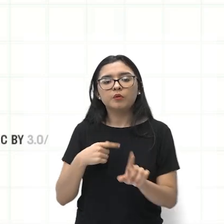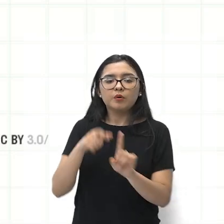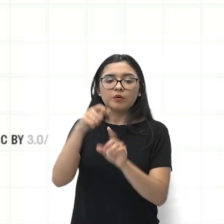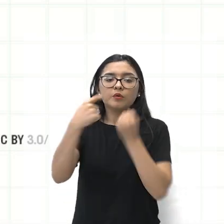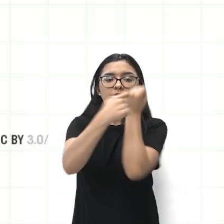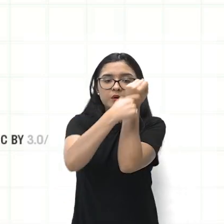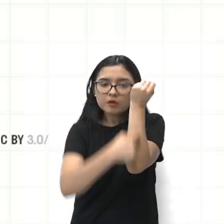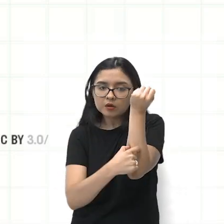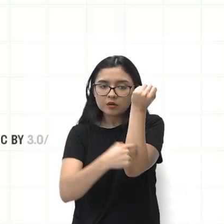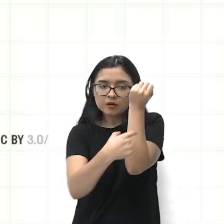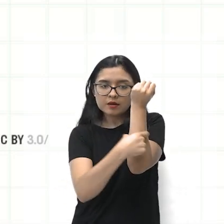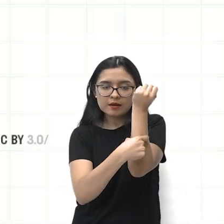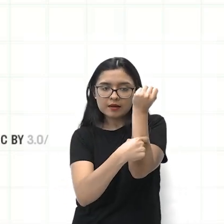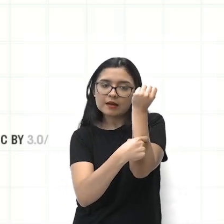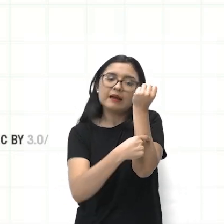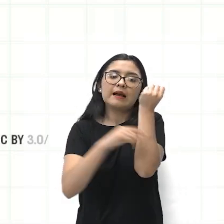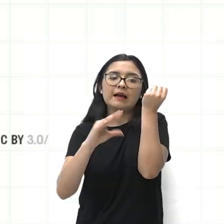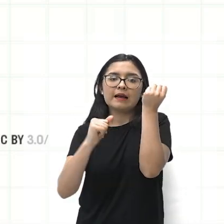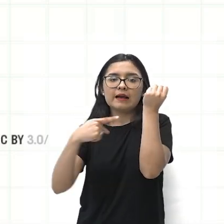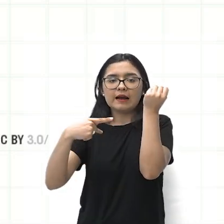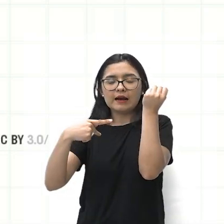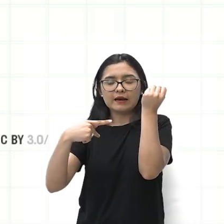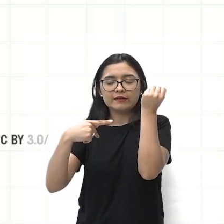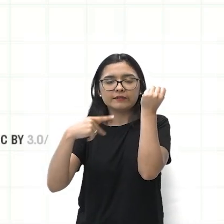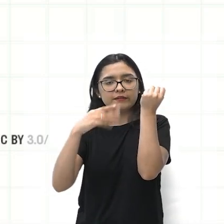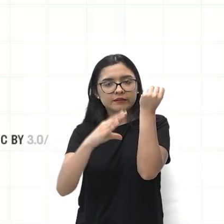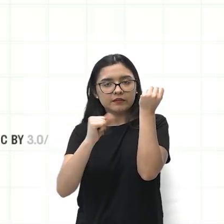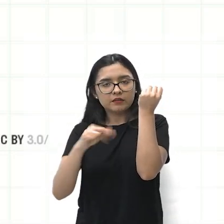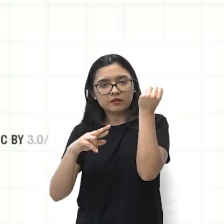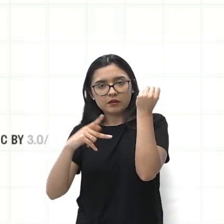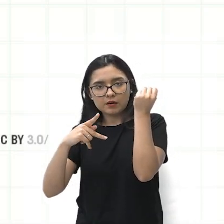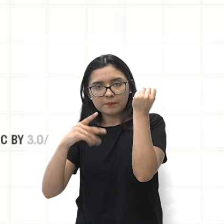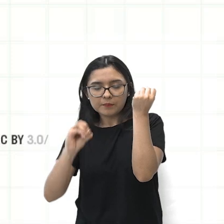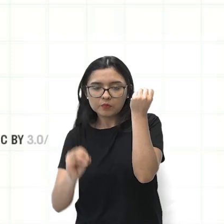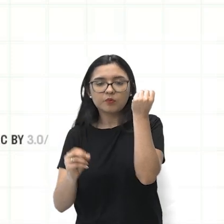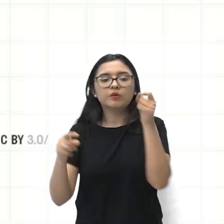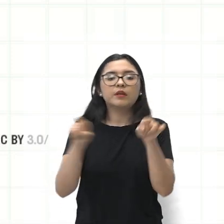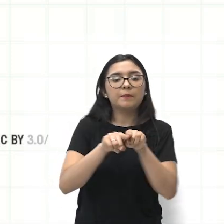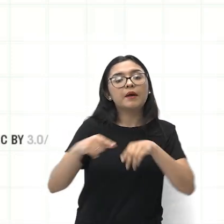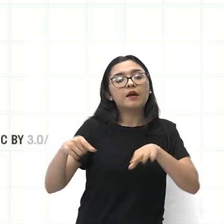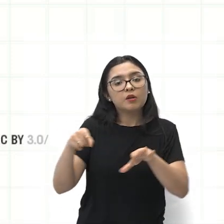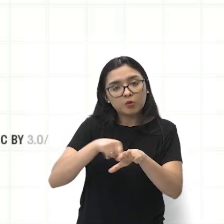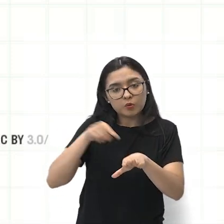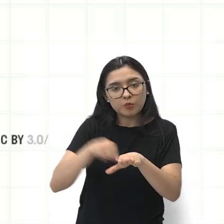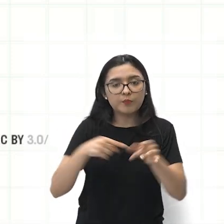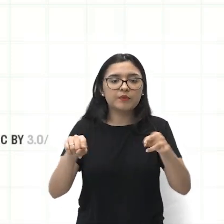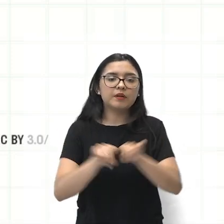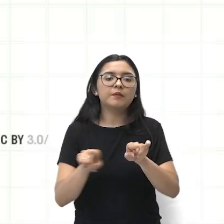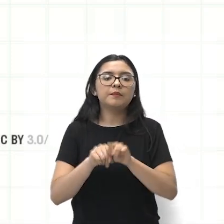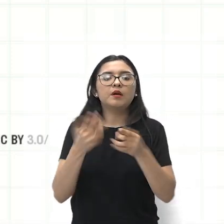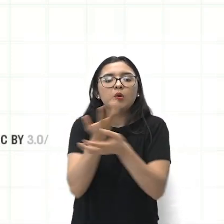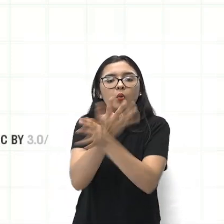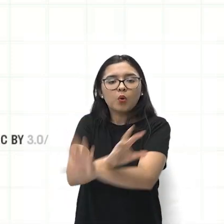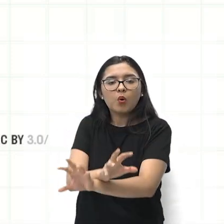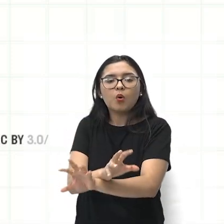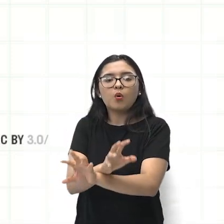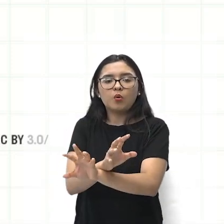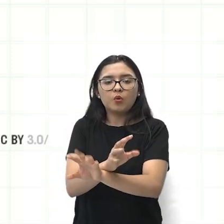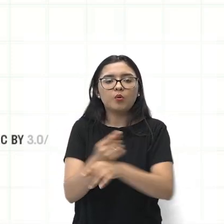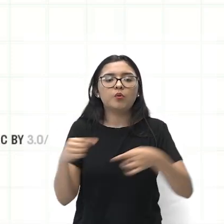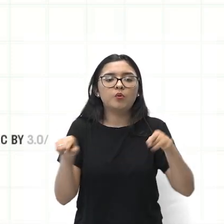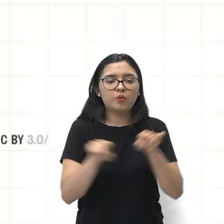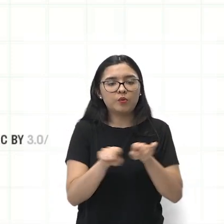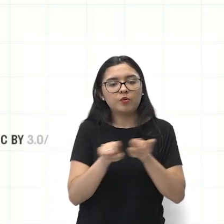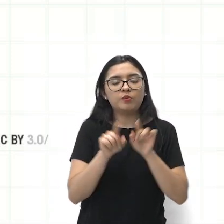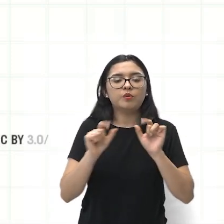e também no nosso pé, certo? Nós temos os ossos irregulares, observem aqui